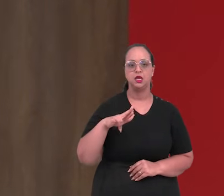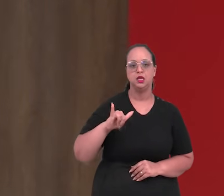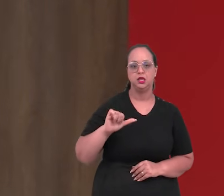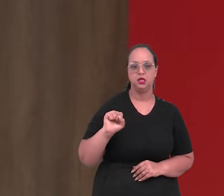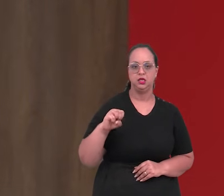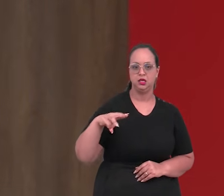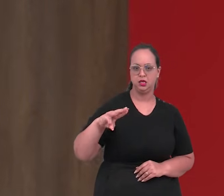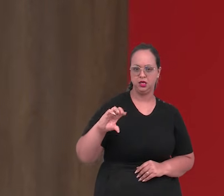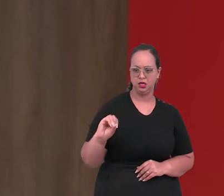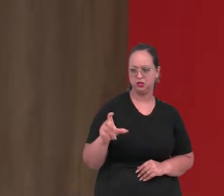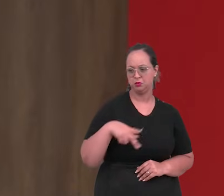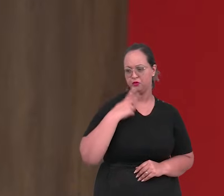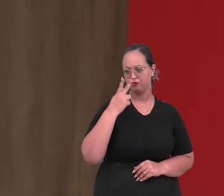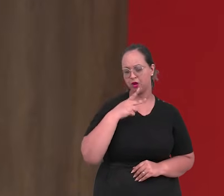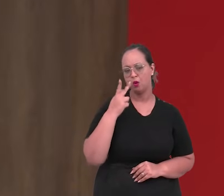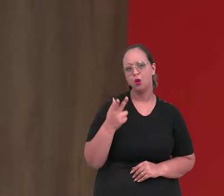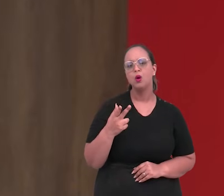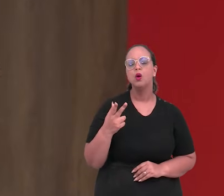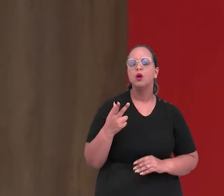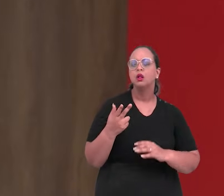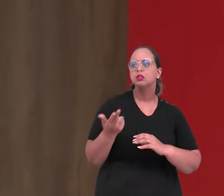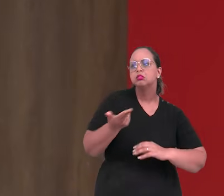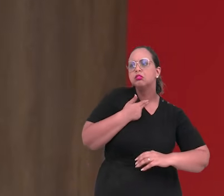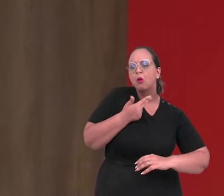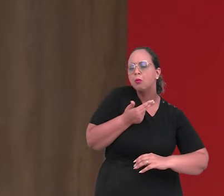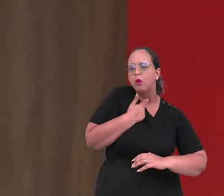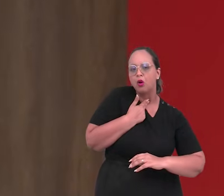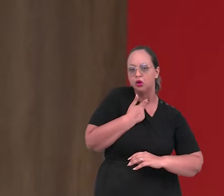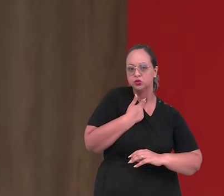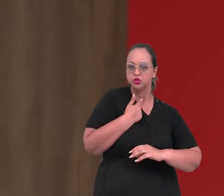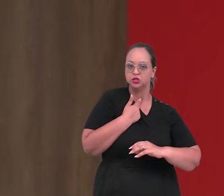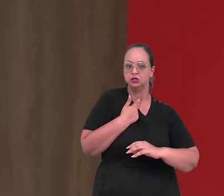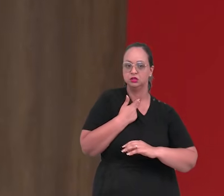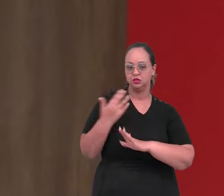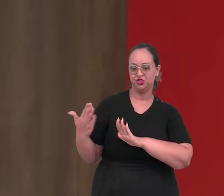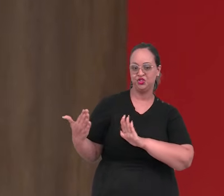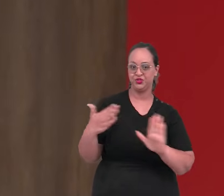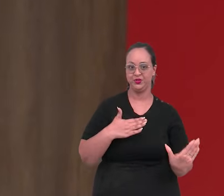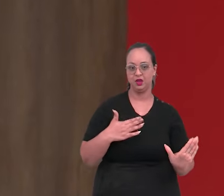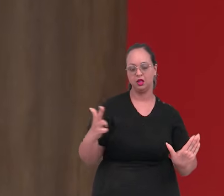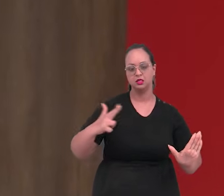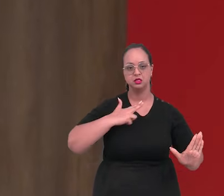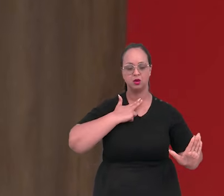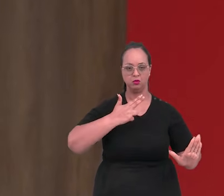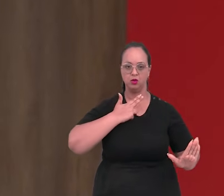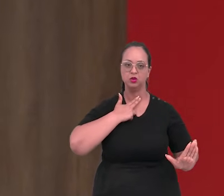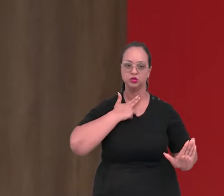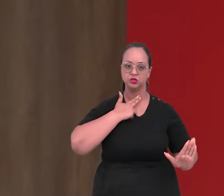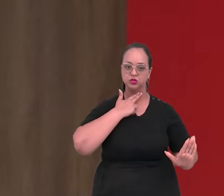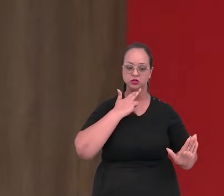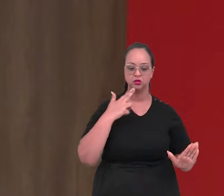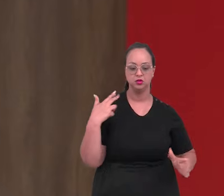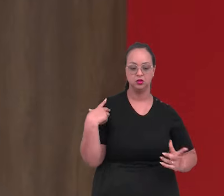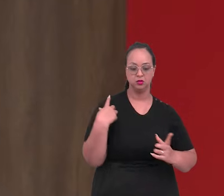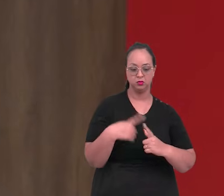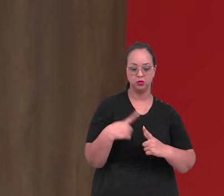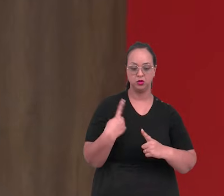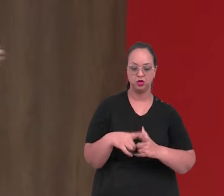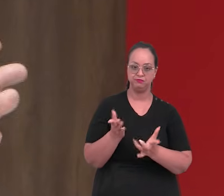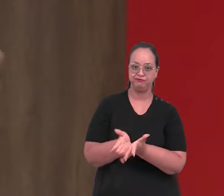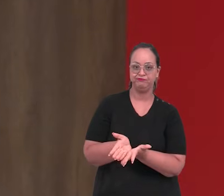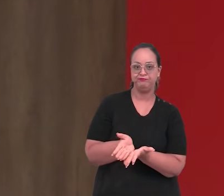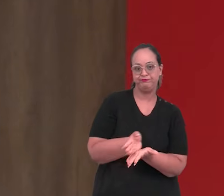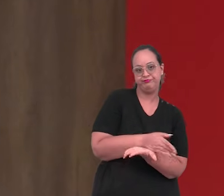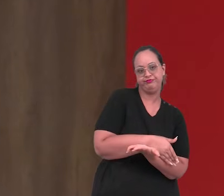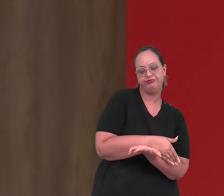mostram, Lutero falando poder ficar reprovado, e outros textos que mostram homens que caíram da graça